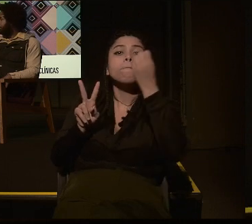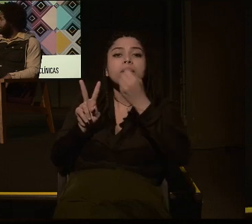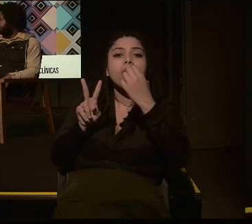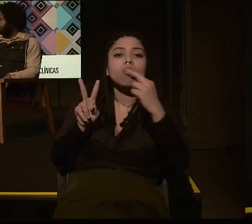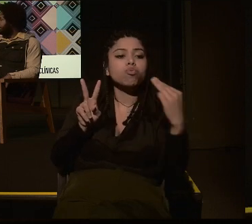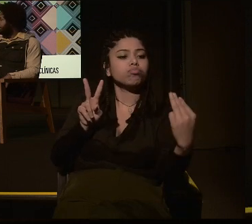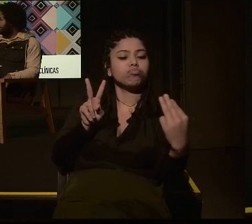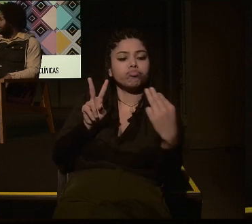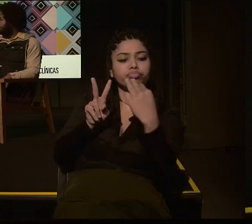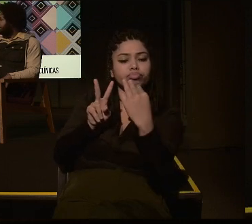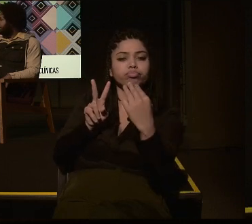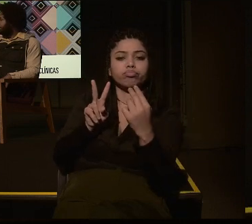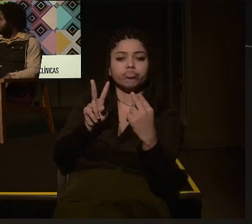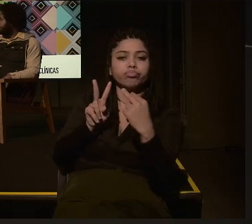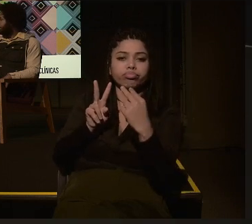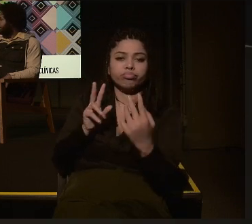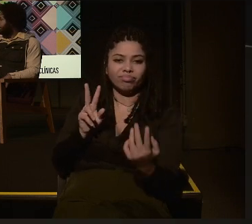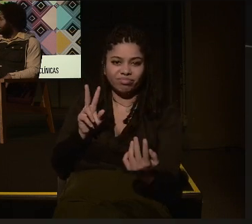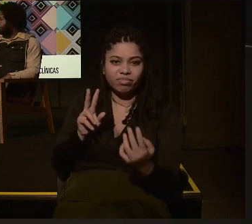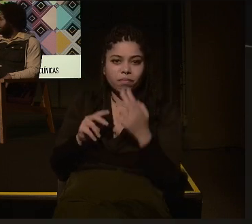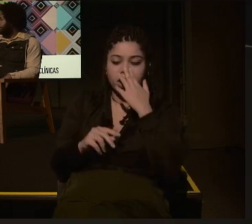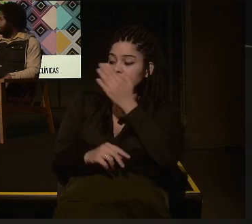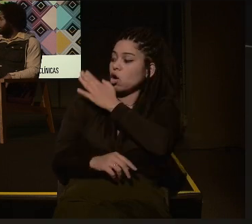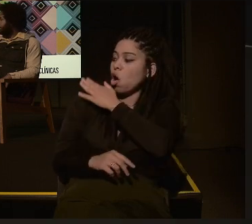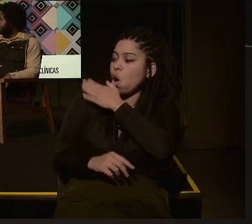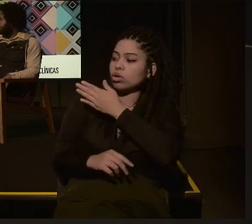costas para esse profissional negro.